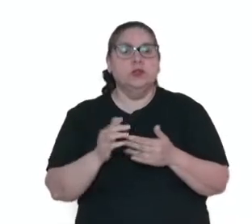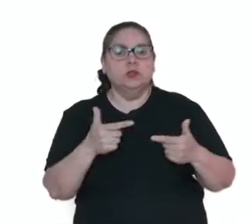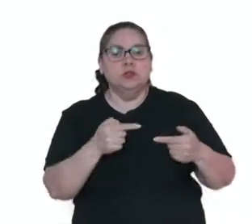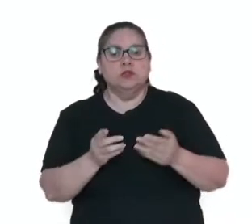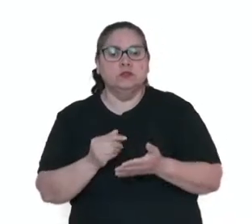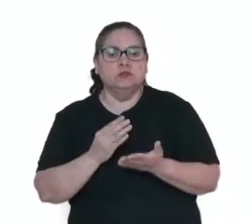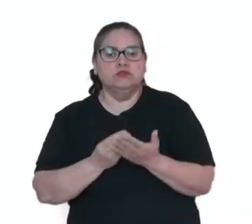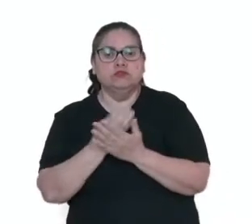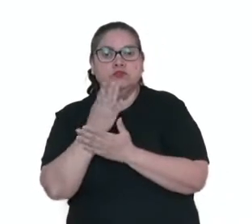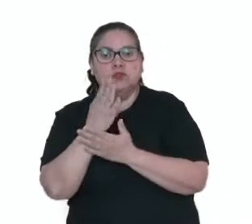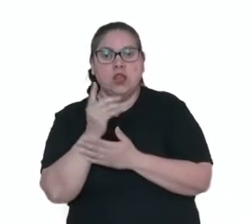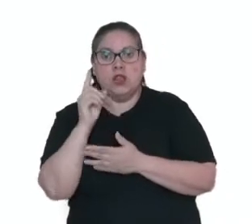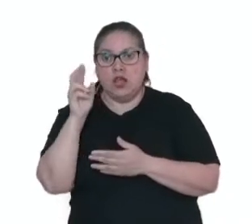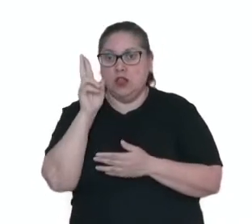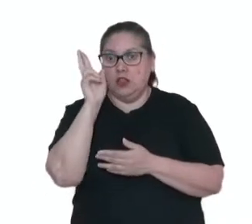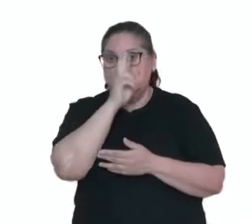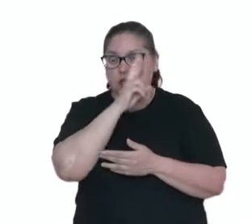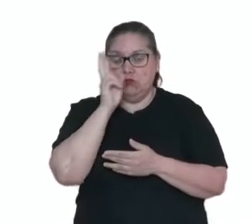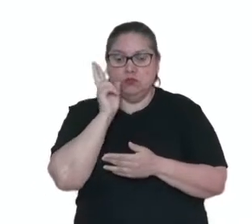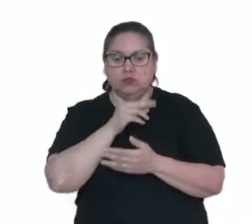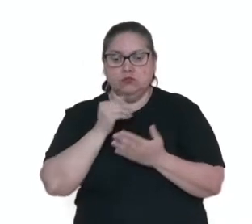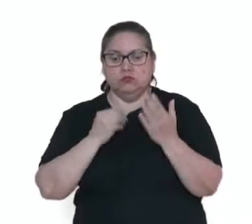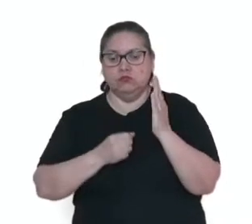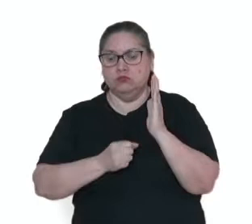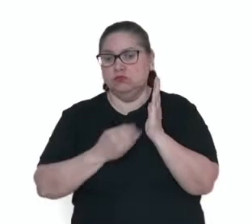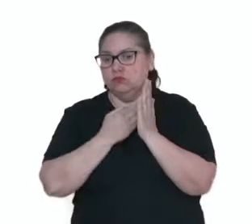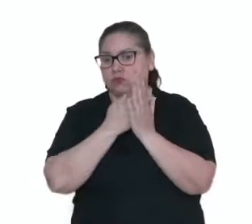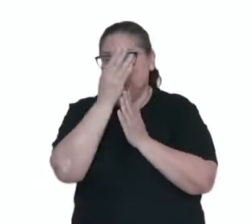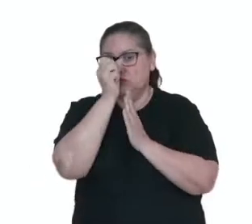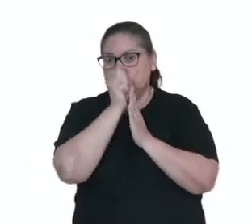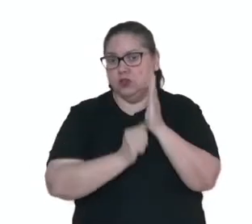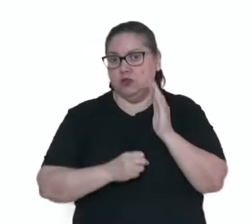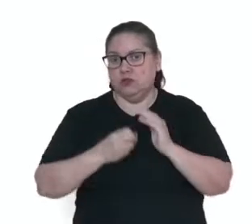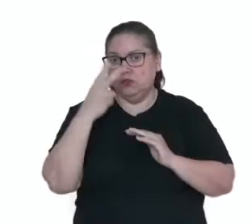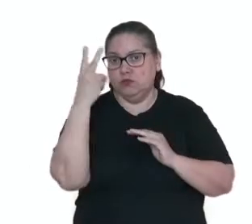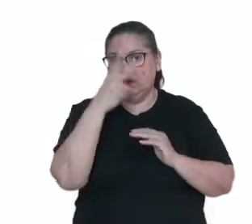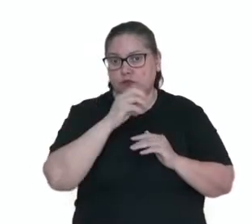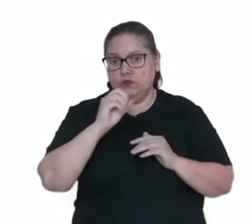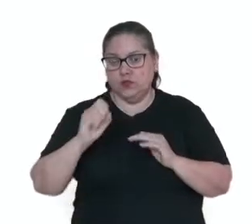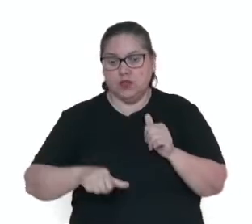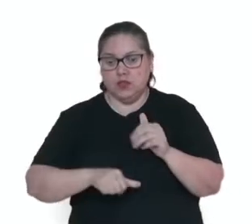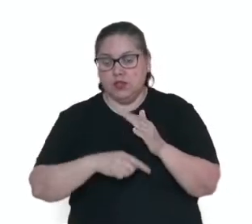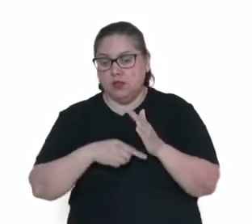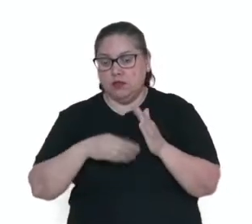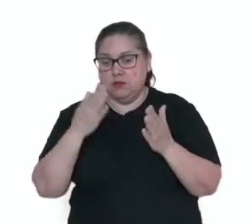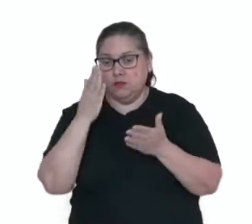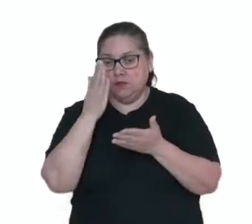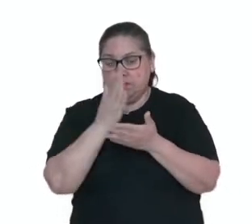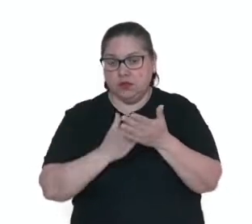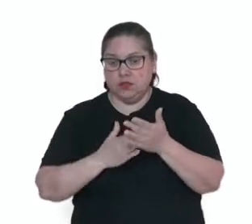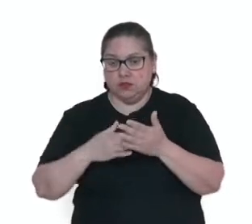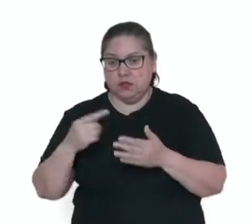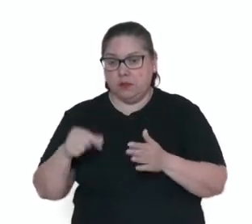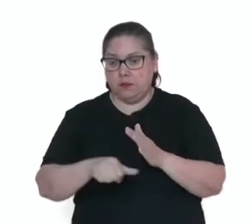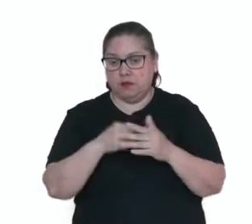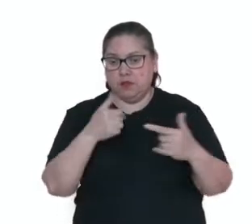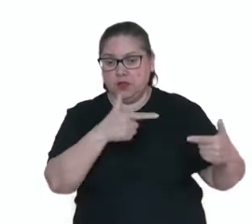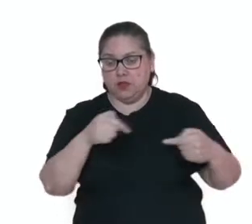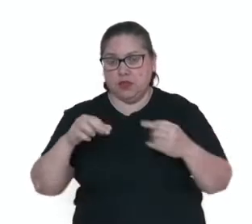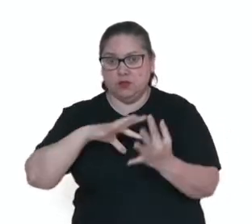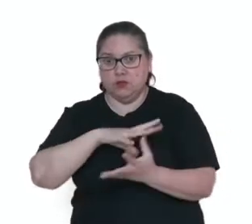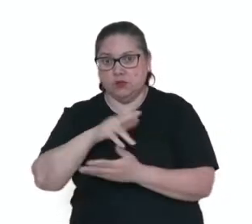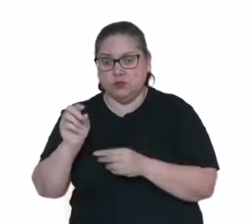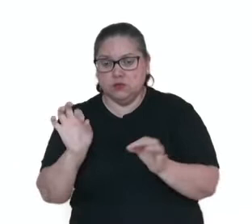jogo foi criado na Rússia no início do século XX, em meio à Primeira Guerra Mundial. Batalha Naval é um jogo